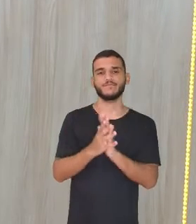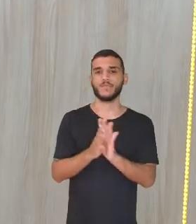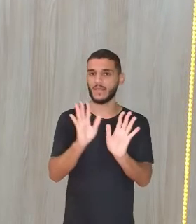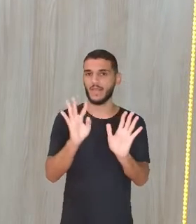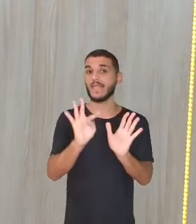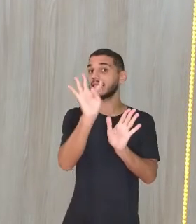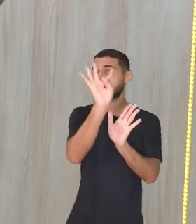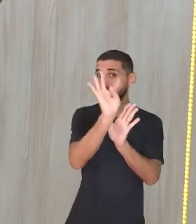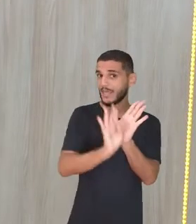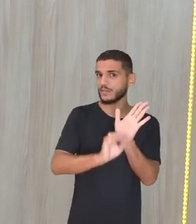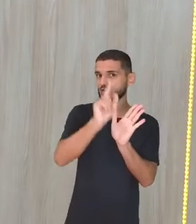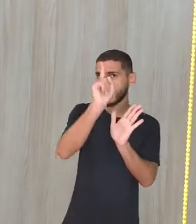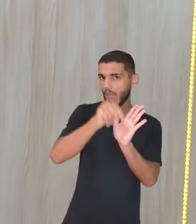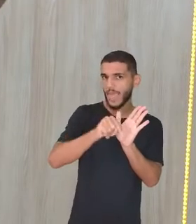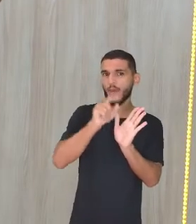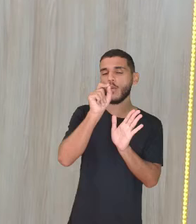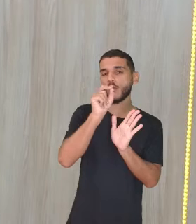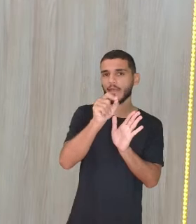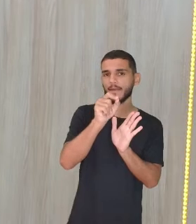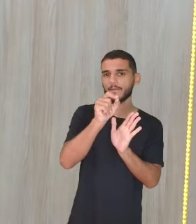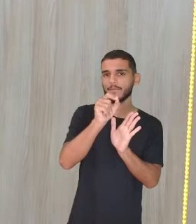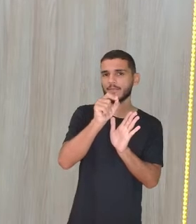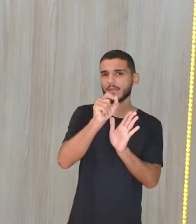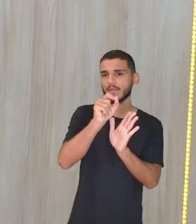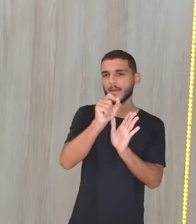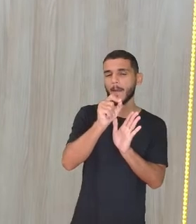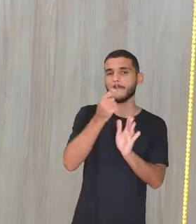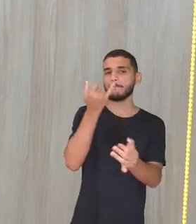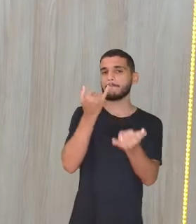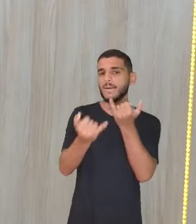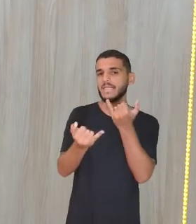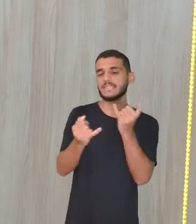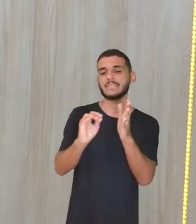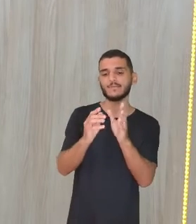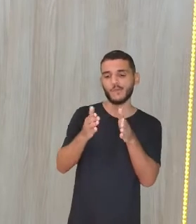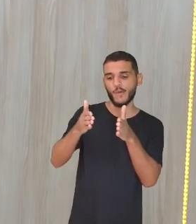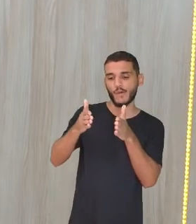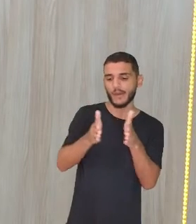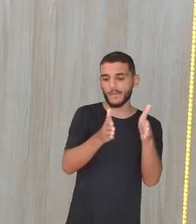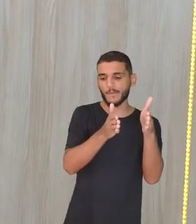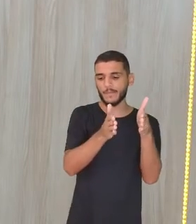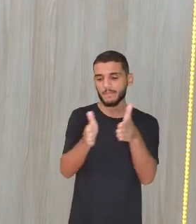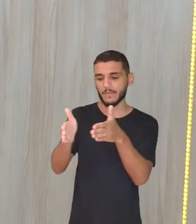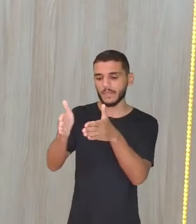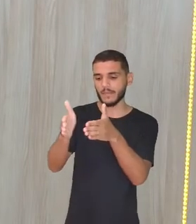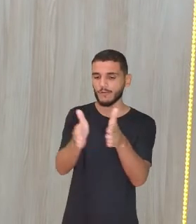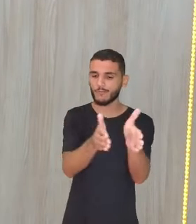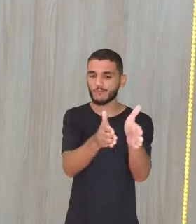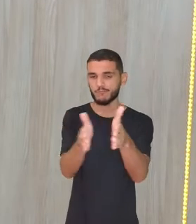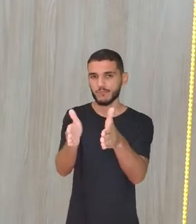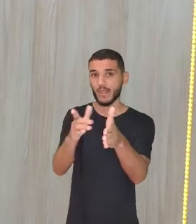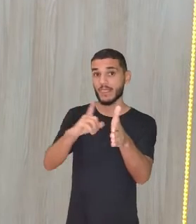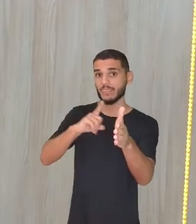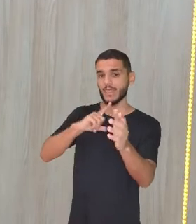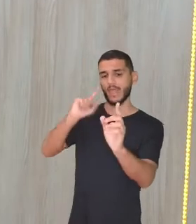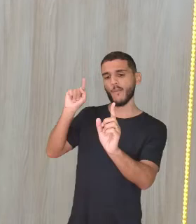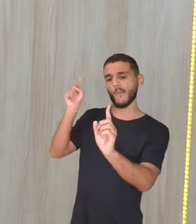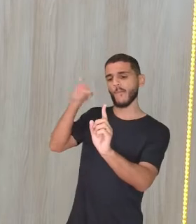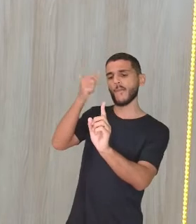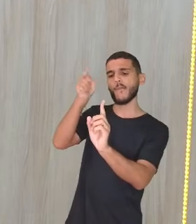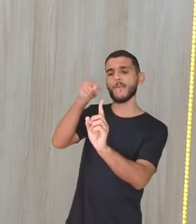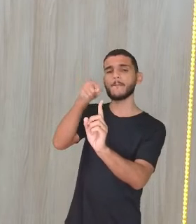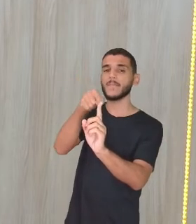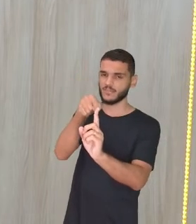caminho que você vai colocar algumas estratégias nesse texto para chegar a um determinado fim. Exemplo, num